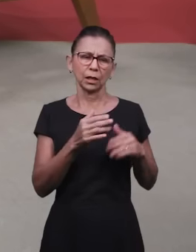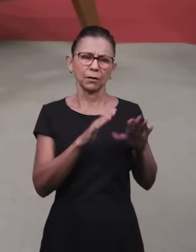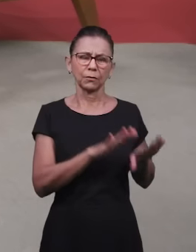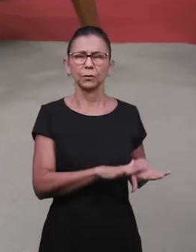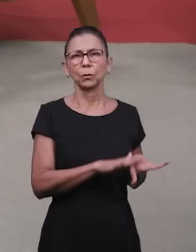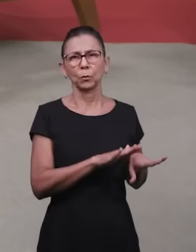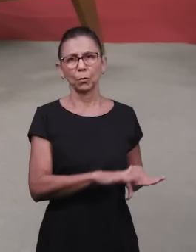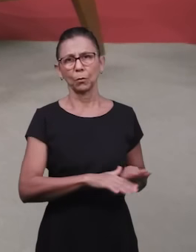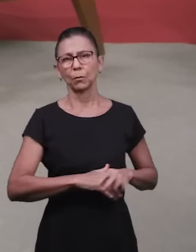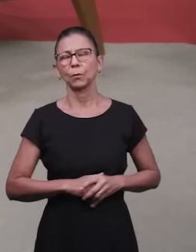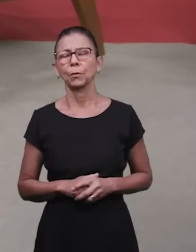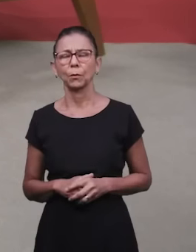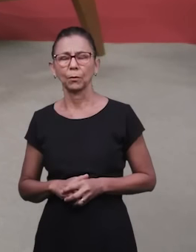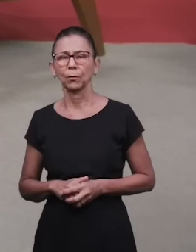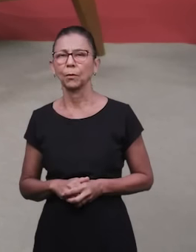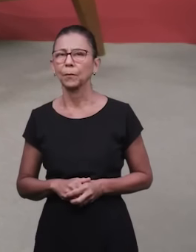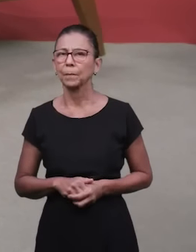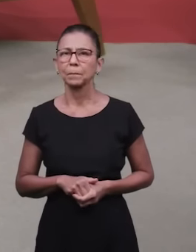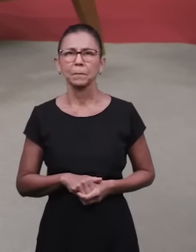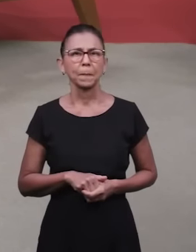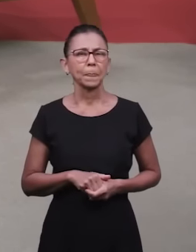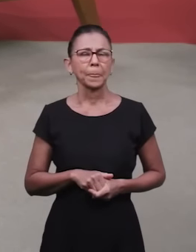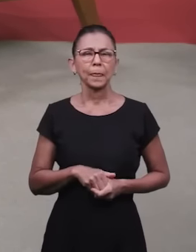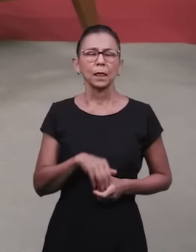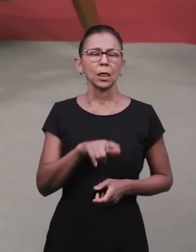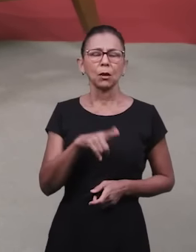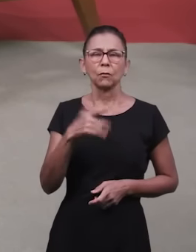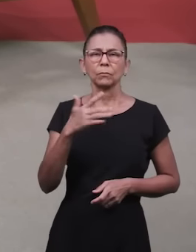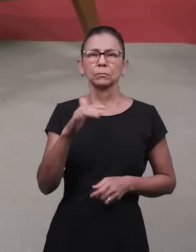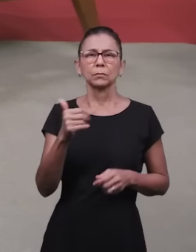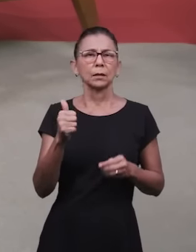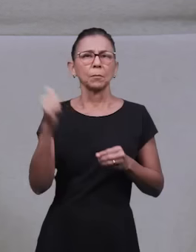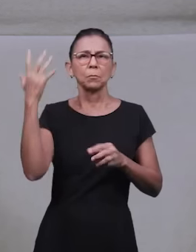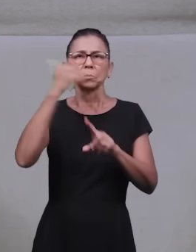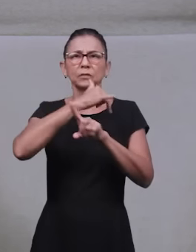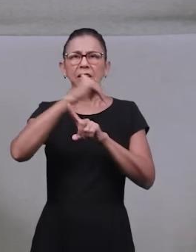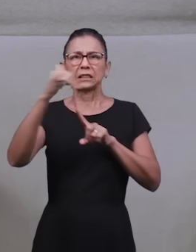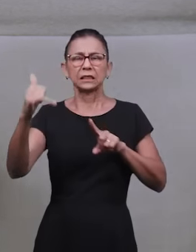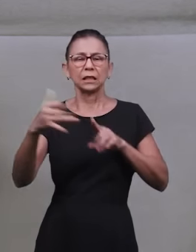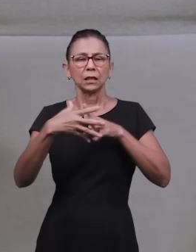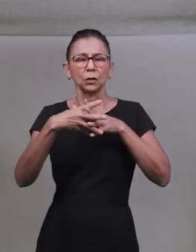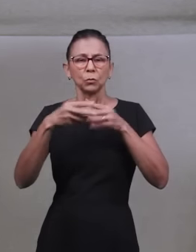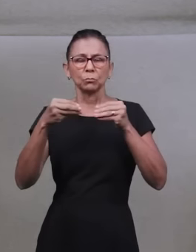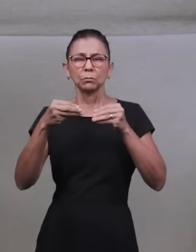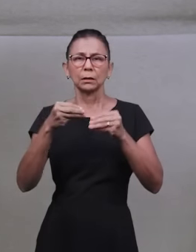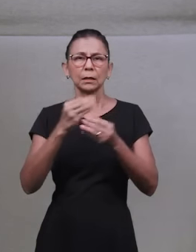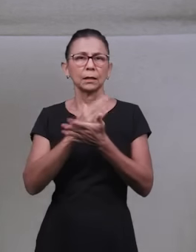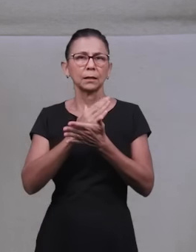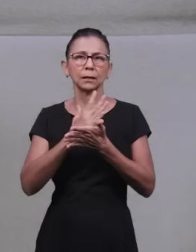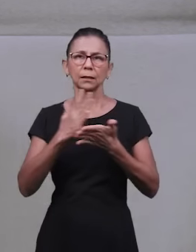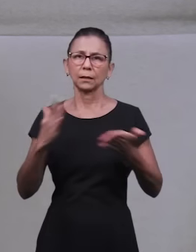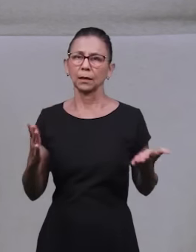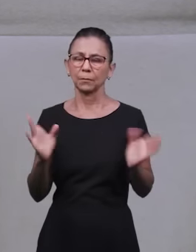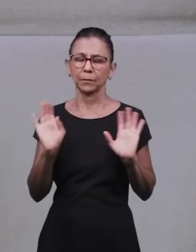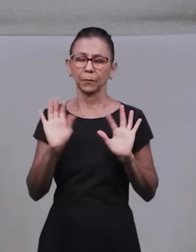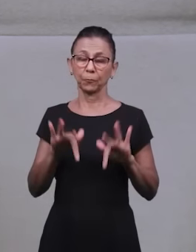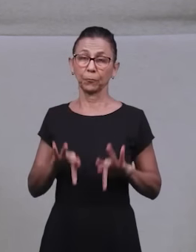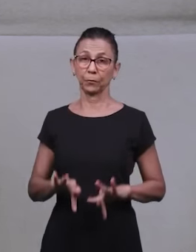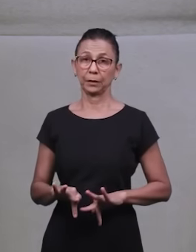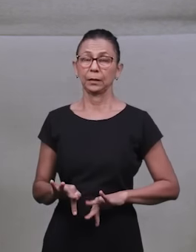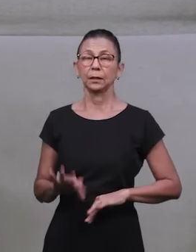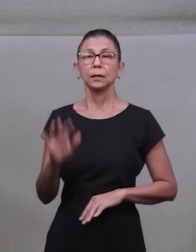ficou. Não se contará mais uma história nem uma profecia. Entendeu? Aí encerra. É muito